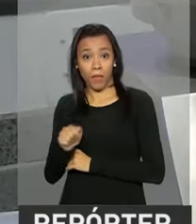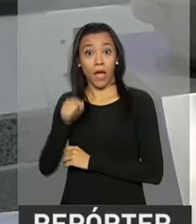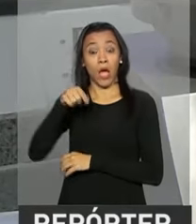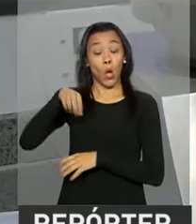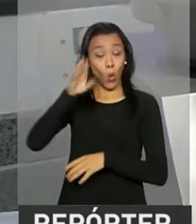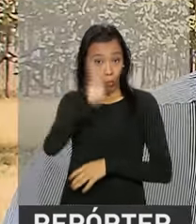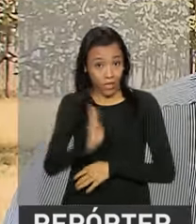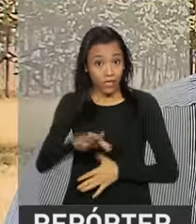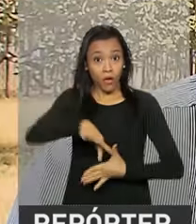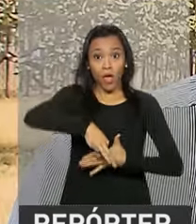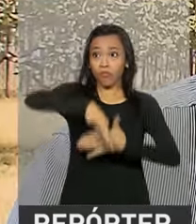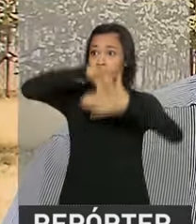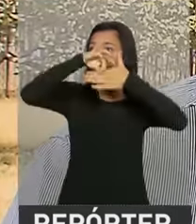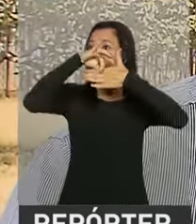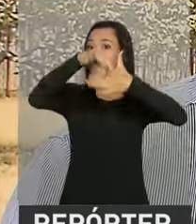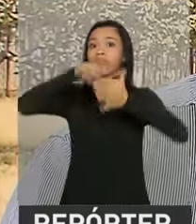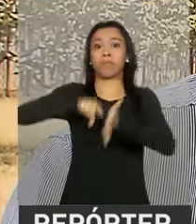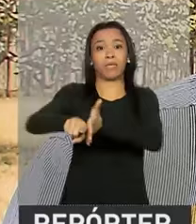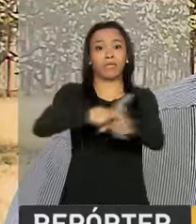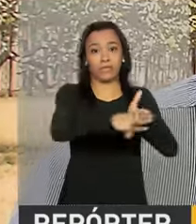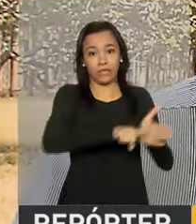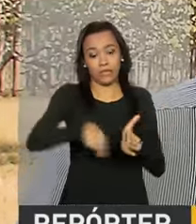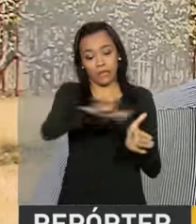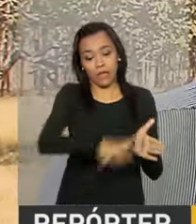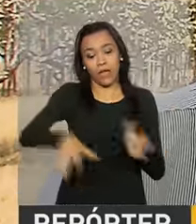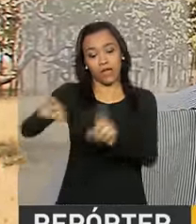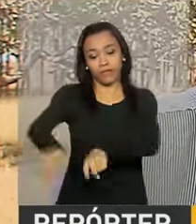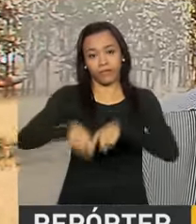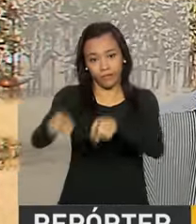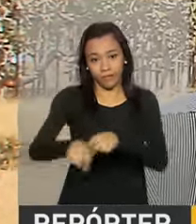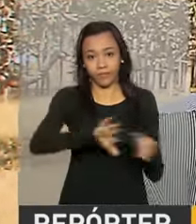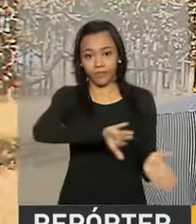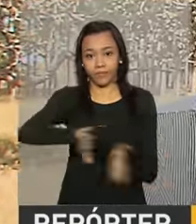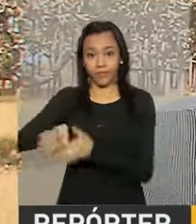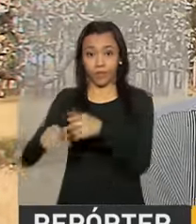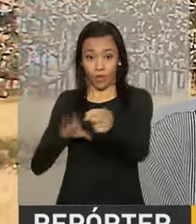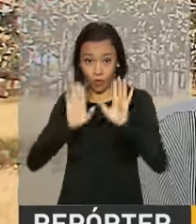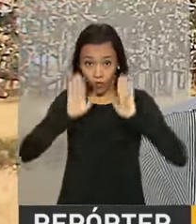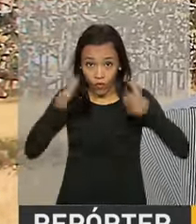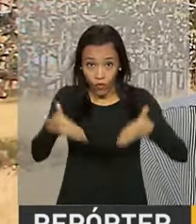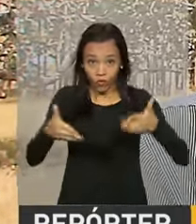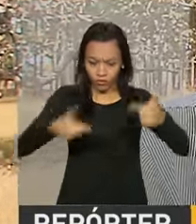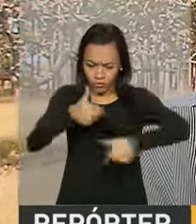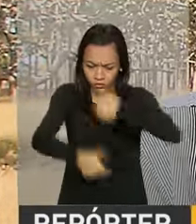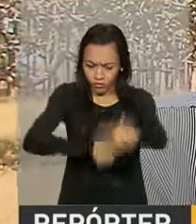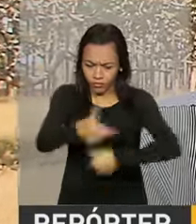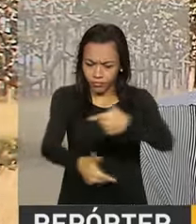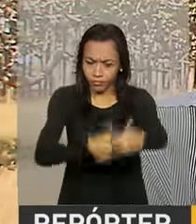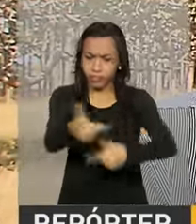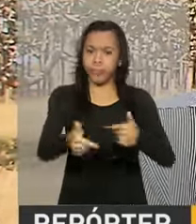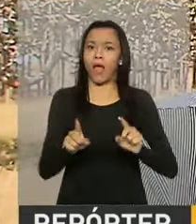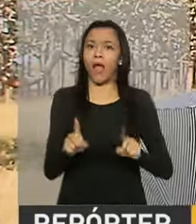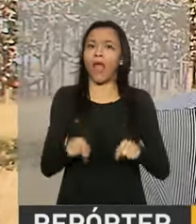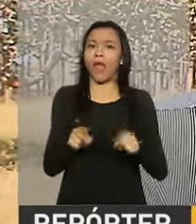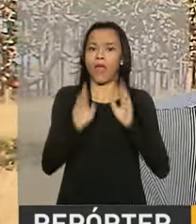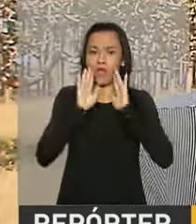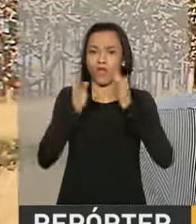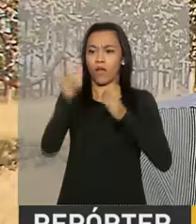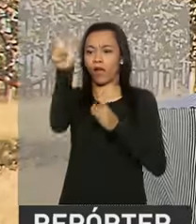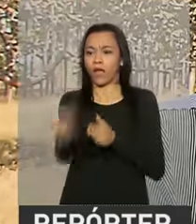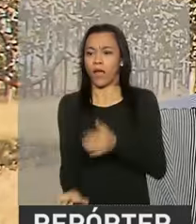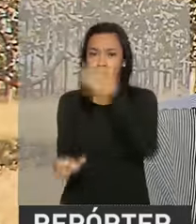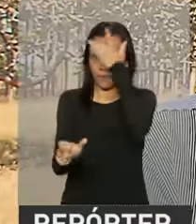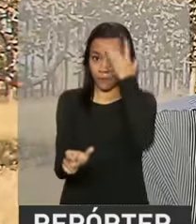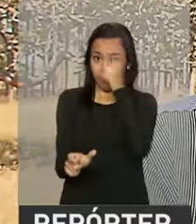tecnologia agropecuária. O foco nosso de trabalho ao longo desses anos todos sempre foi focado no produtor